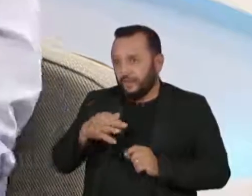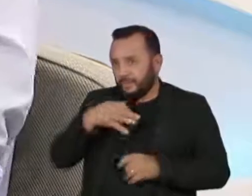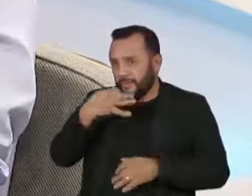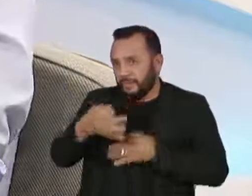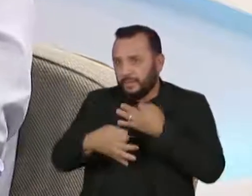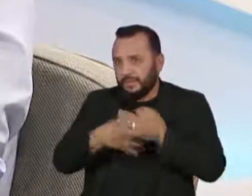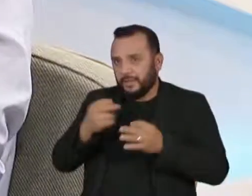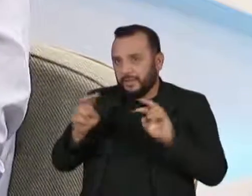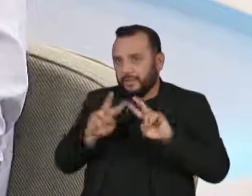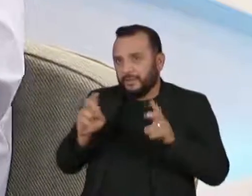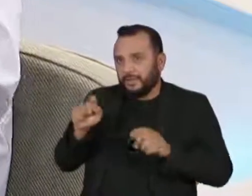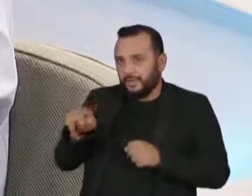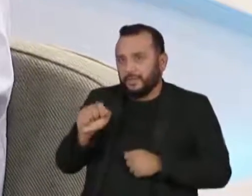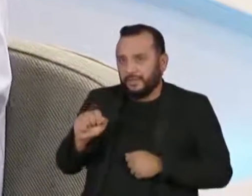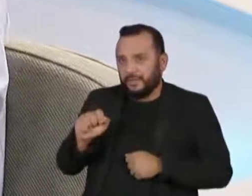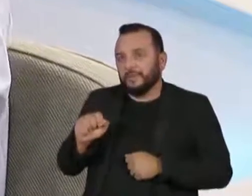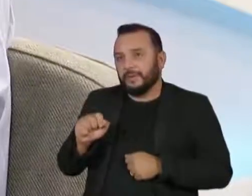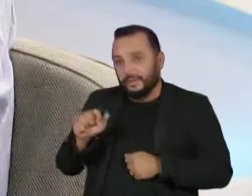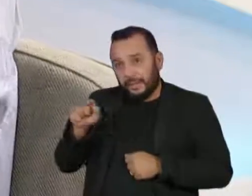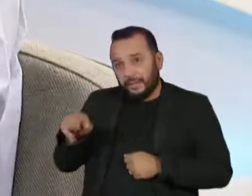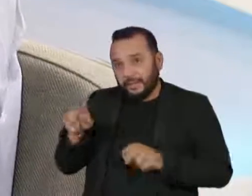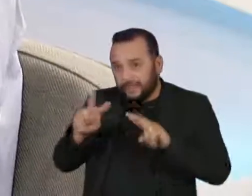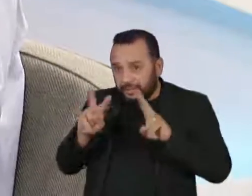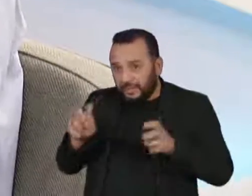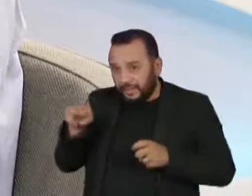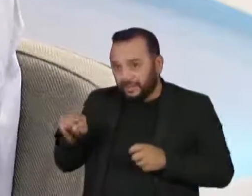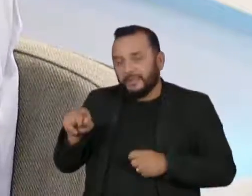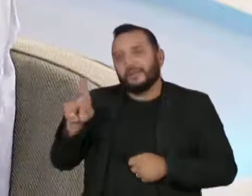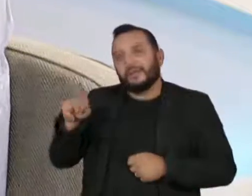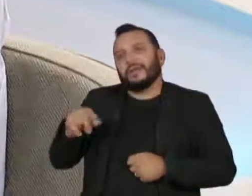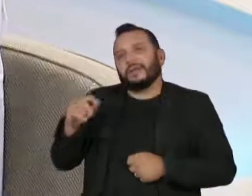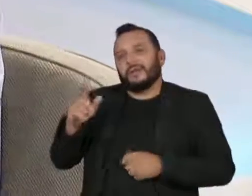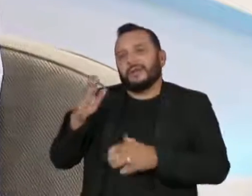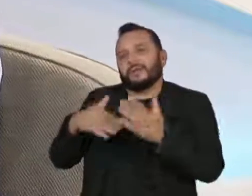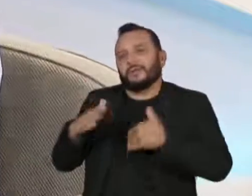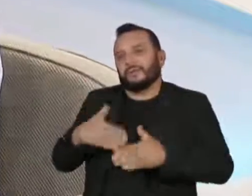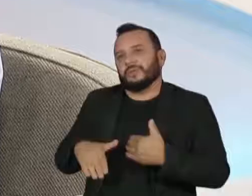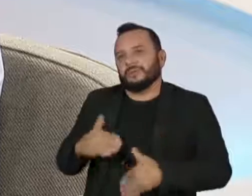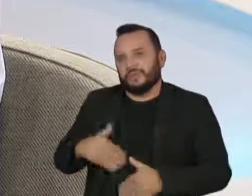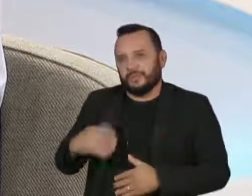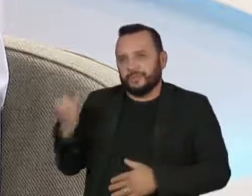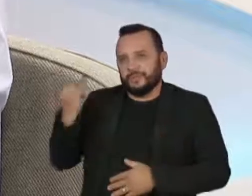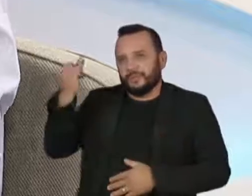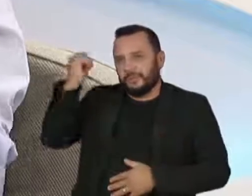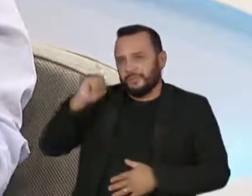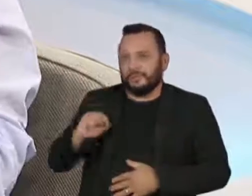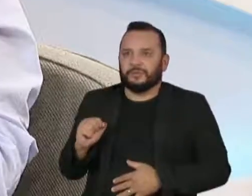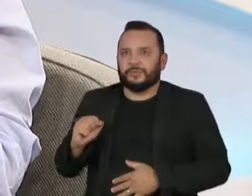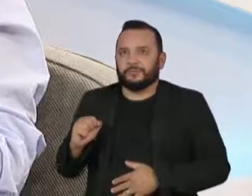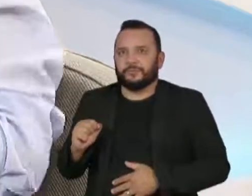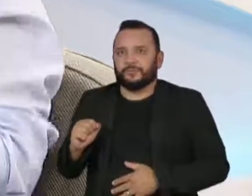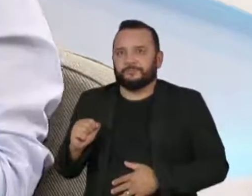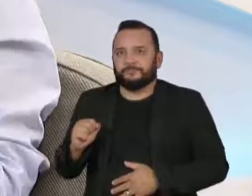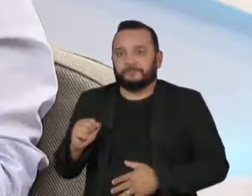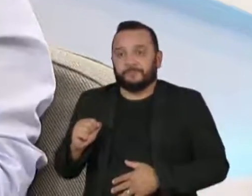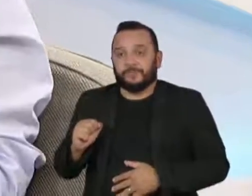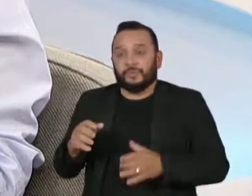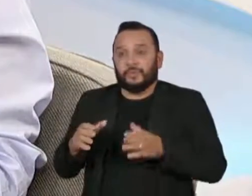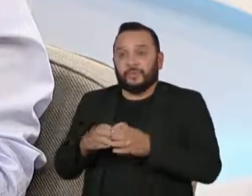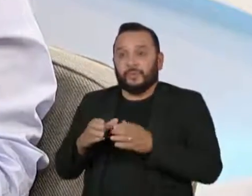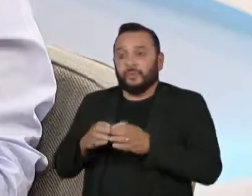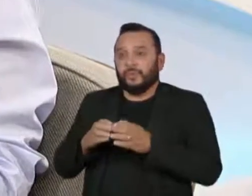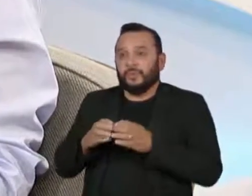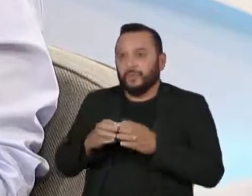em relação a estas pautas, que a gente considera retrocessos muito importantes, a oposição é